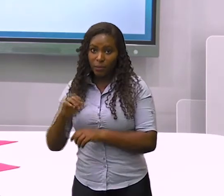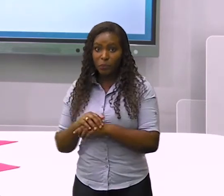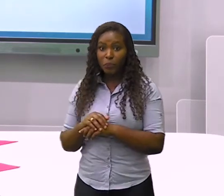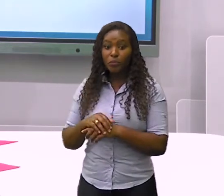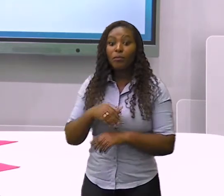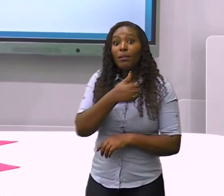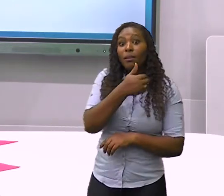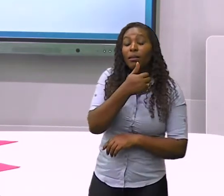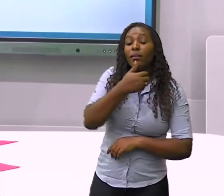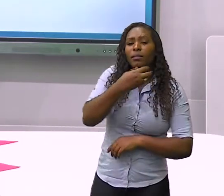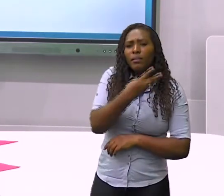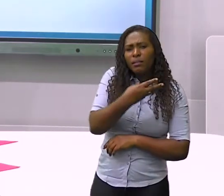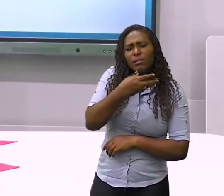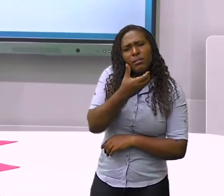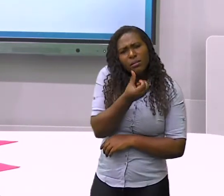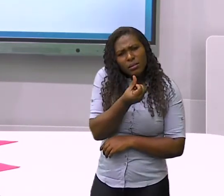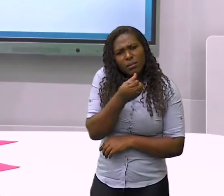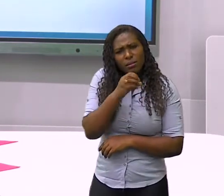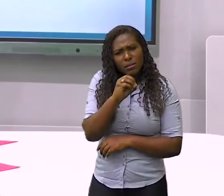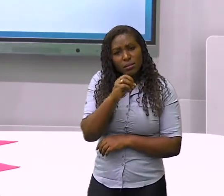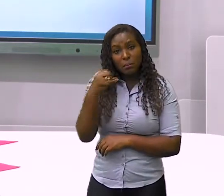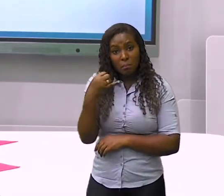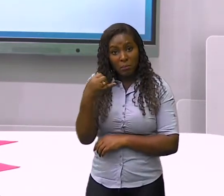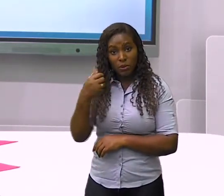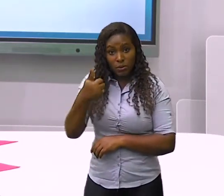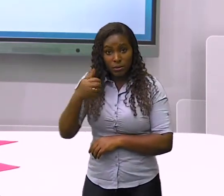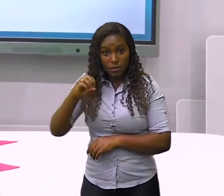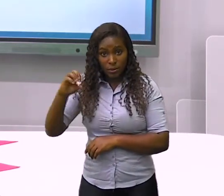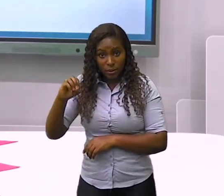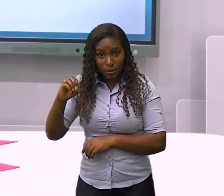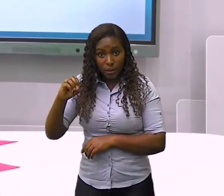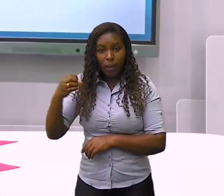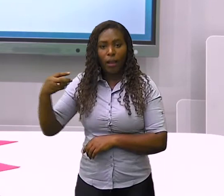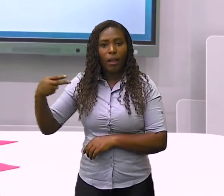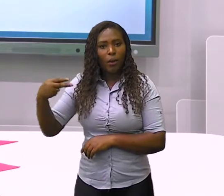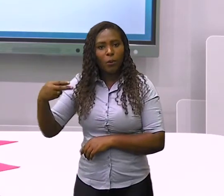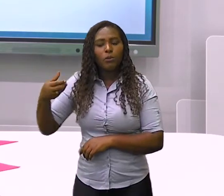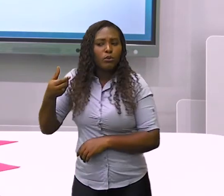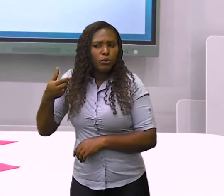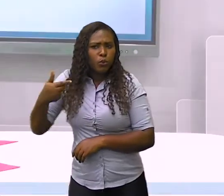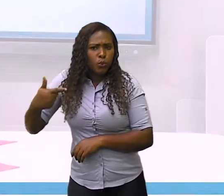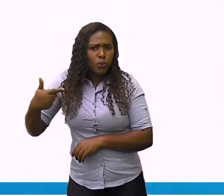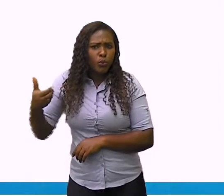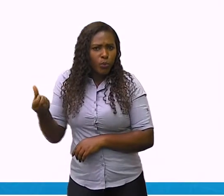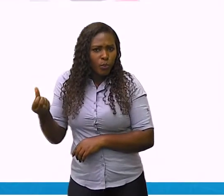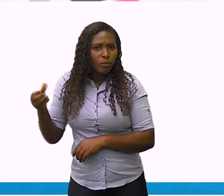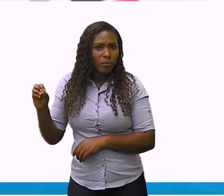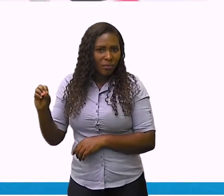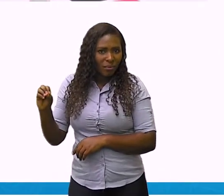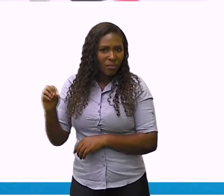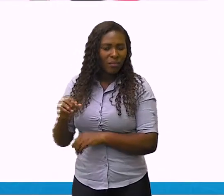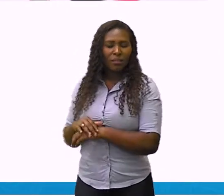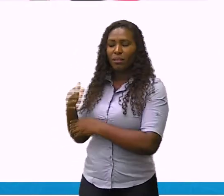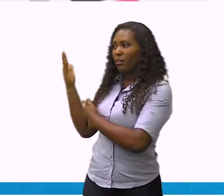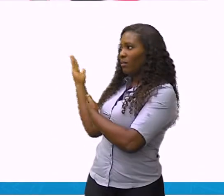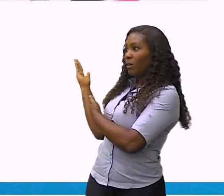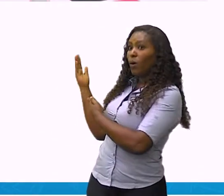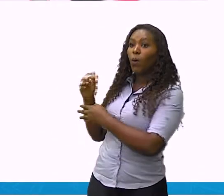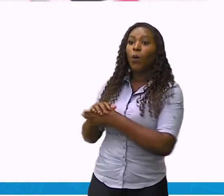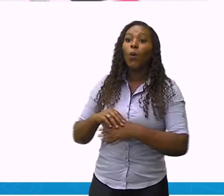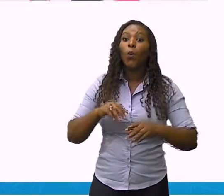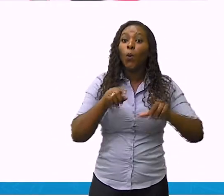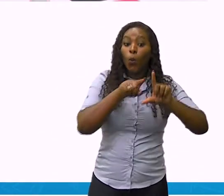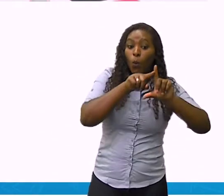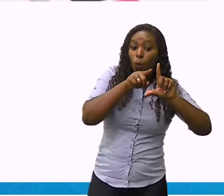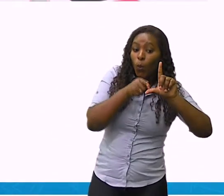que estes dois ângulos, desculpe, este aqui não, o ângulo L e o ângulo N somados é igual